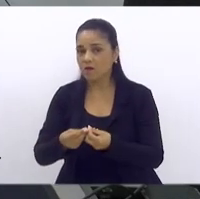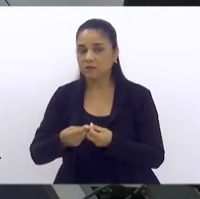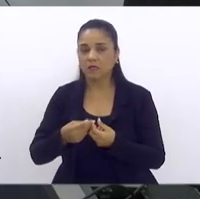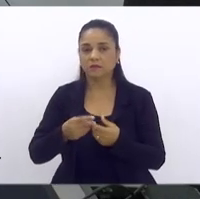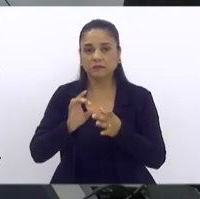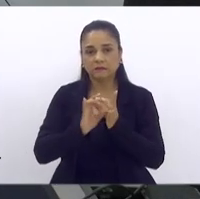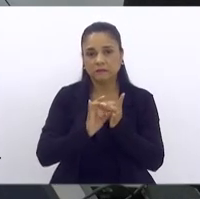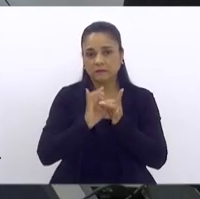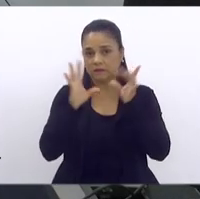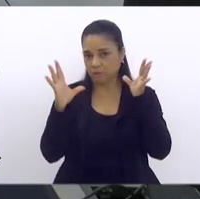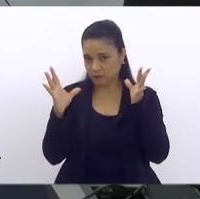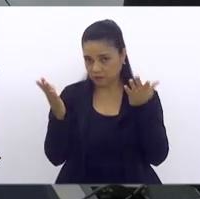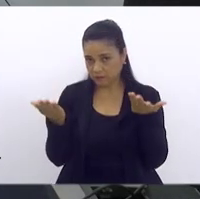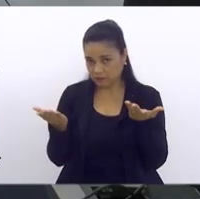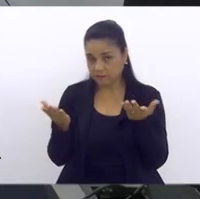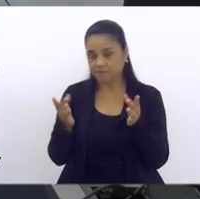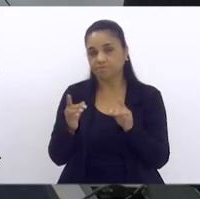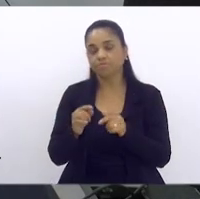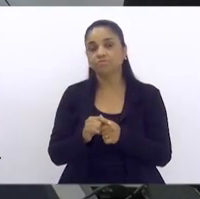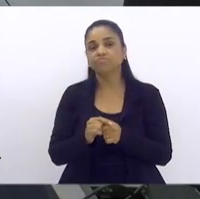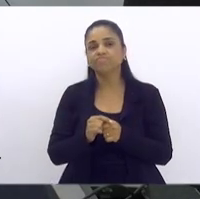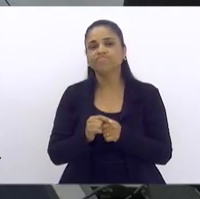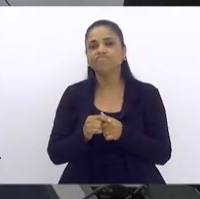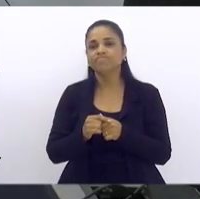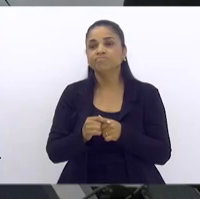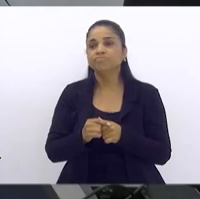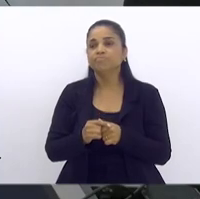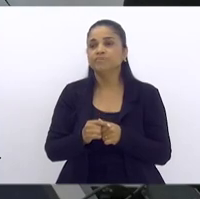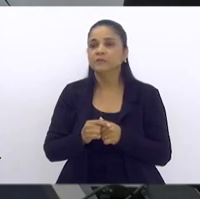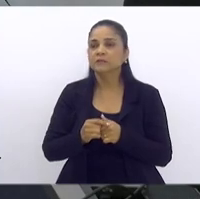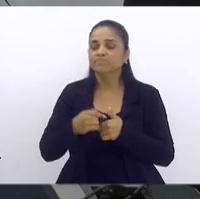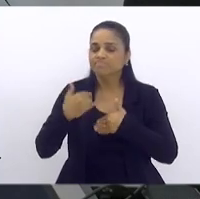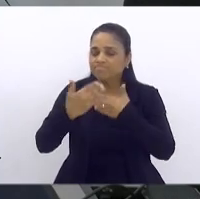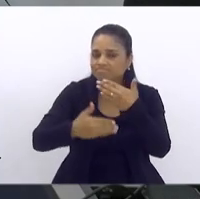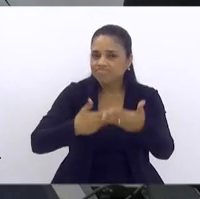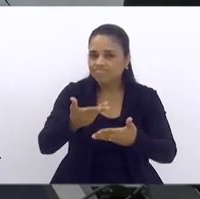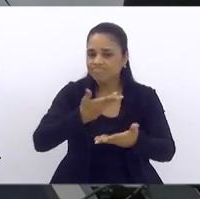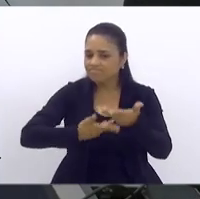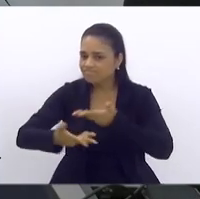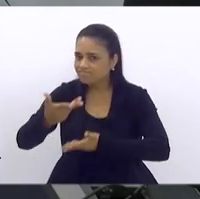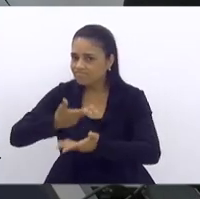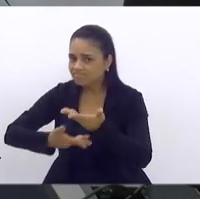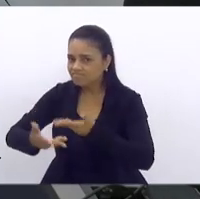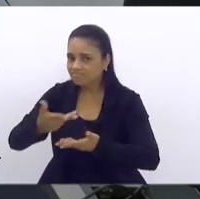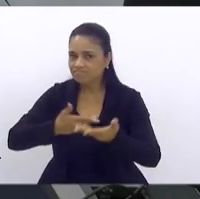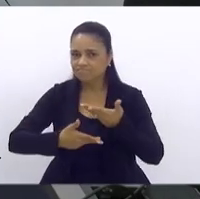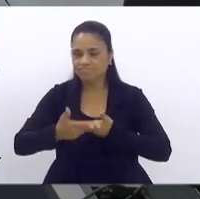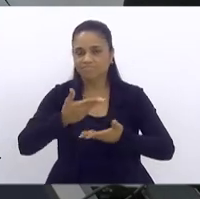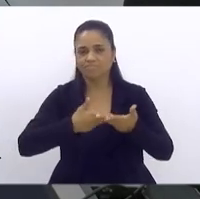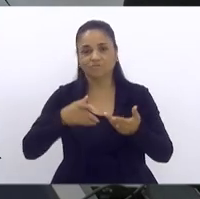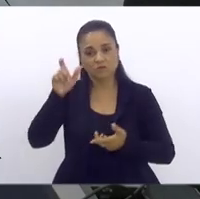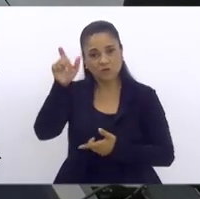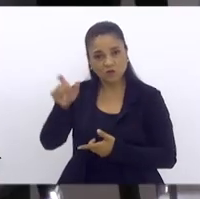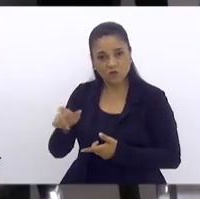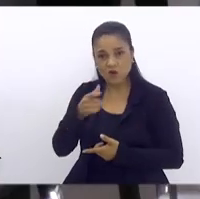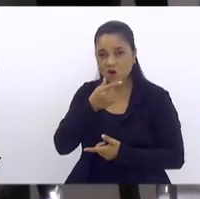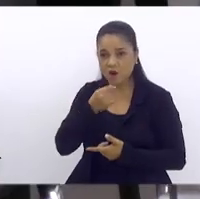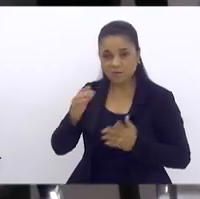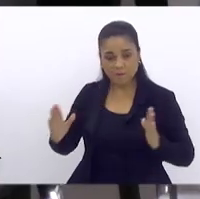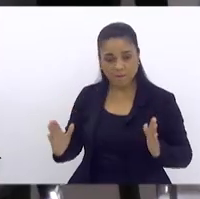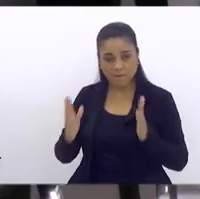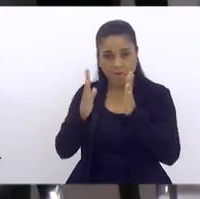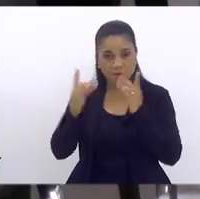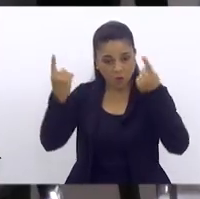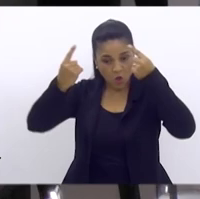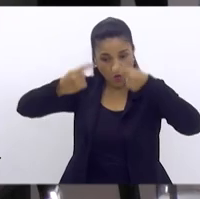a gente acaba construindo uma dinâmica onde oponentes deixam de se tratar como oponentes e passam a se